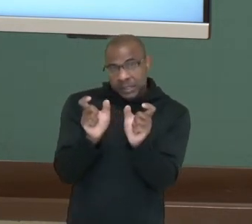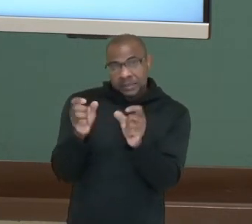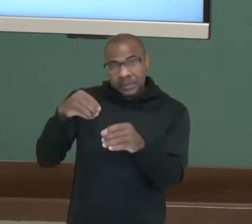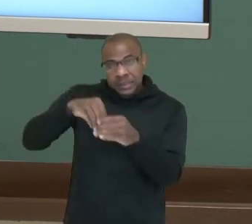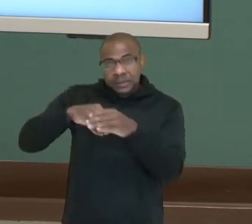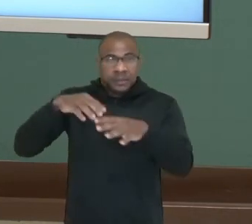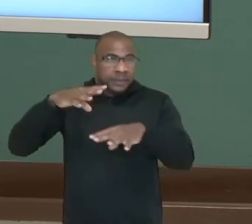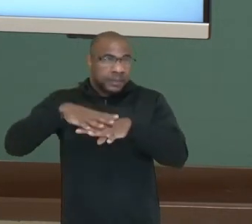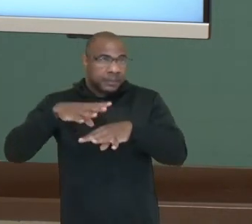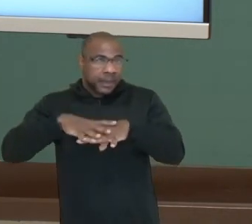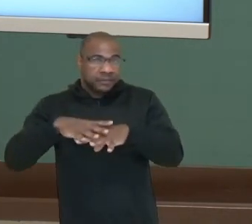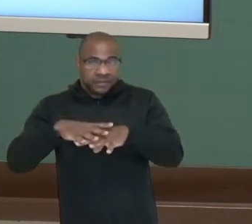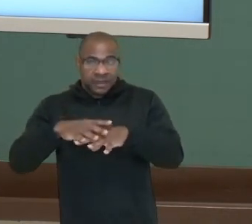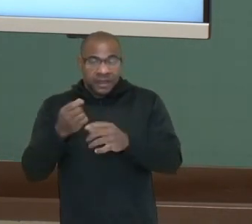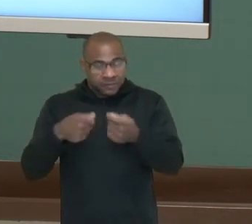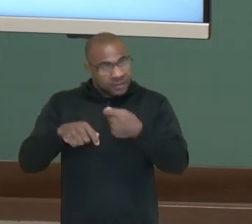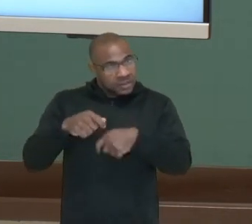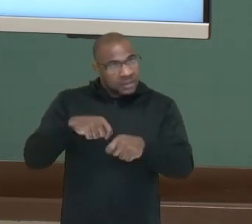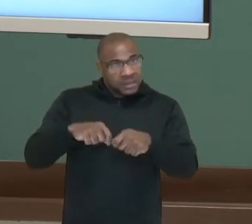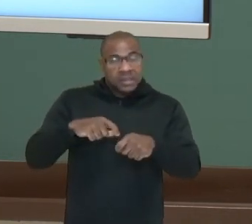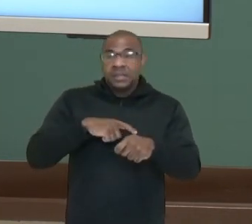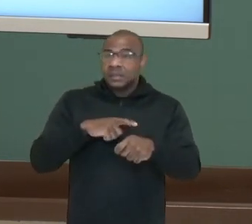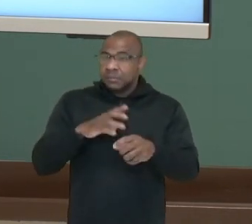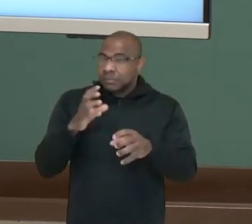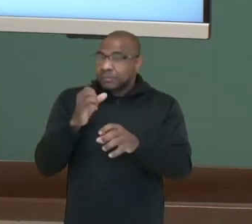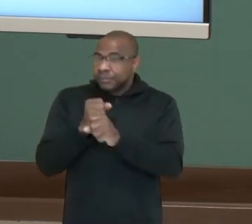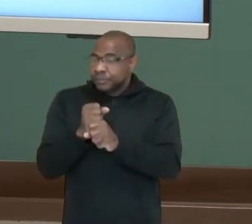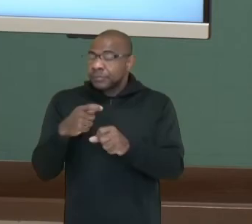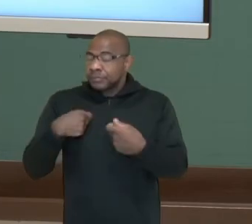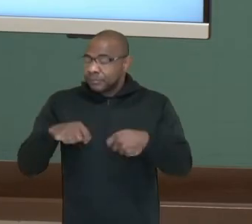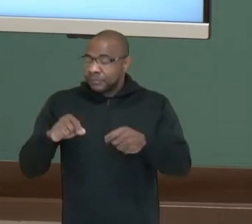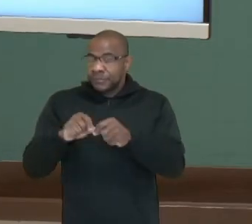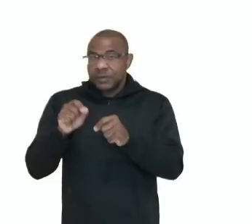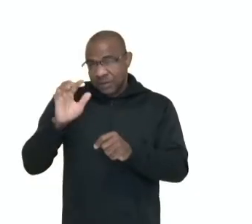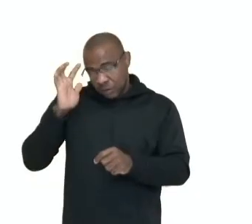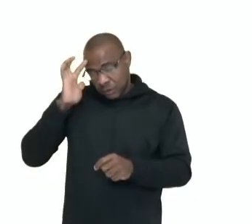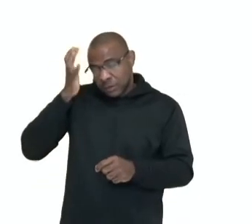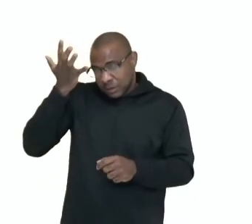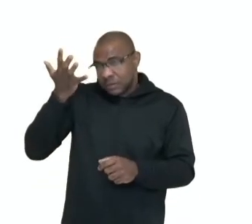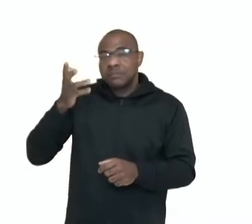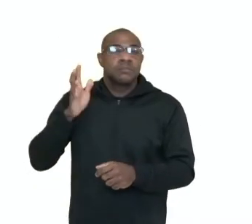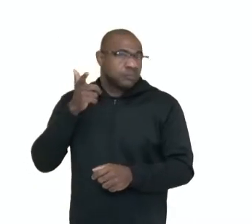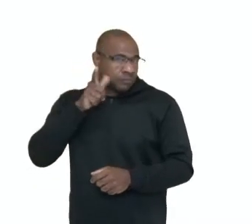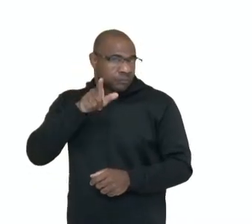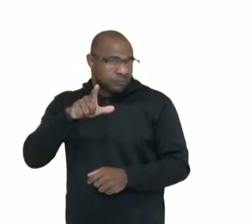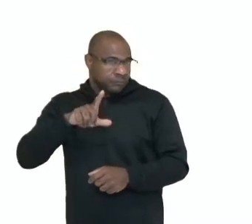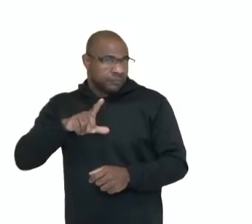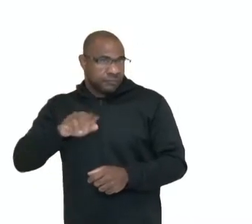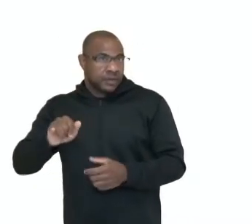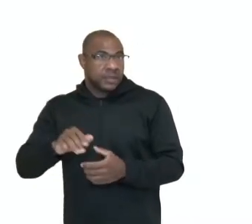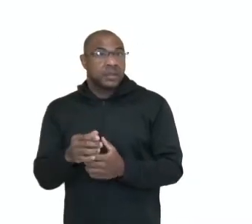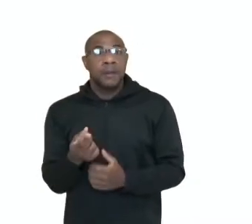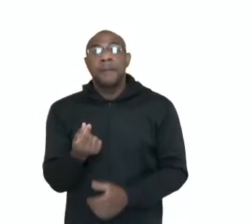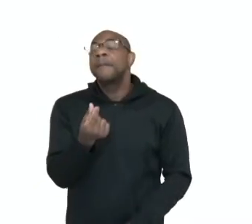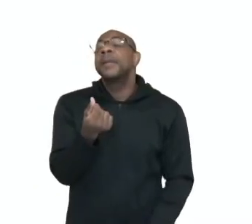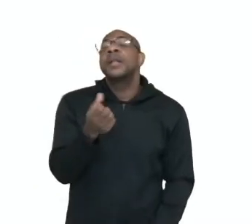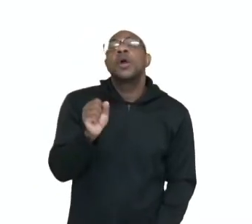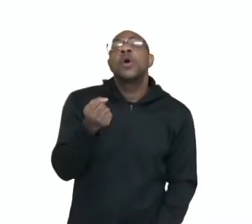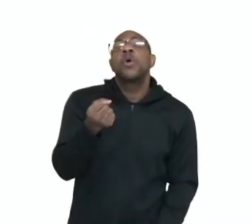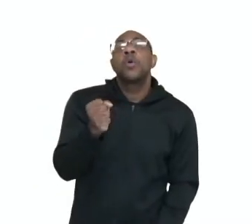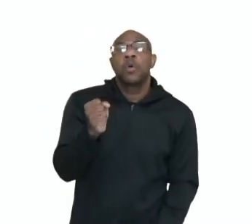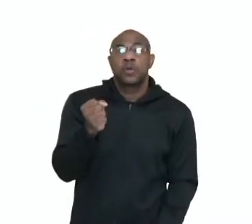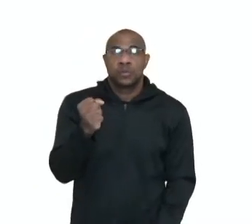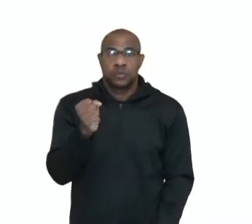matemática financeira, eles andam juntos, tá? Então, você vai conseguir resolver tudo direitinho. Se eu sei que o preço de custo dele é R$ 8,